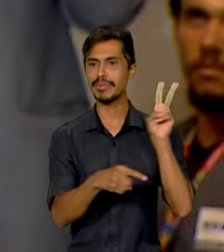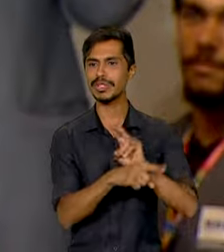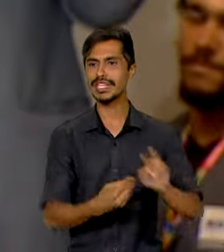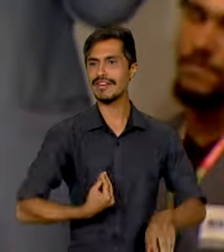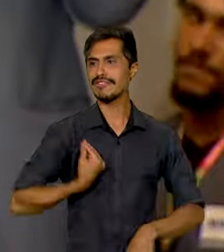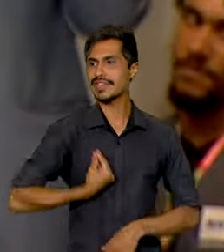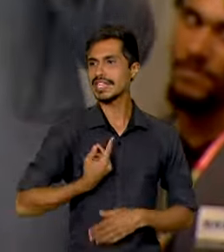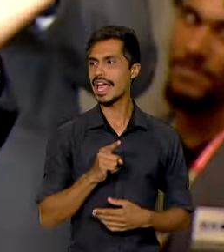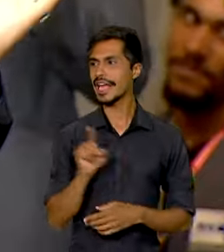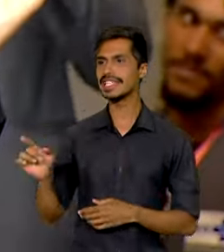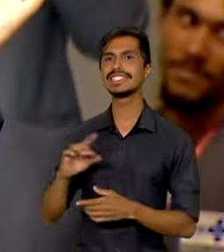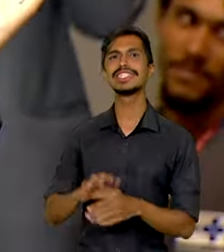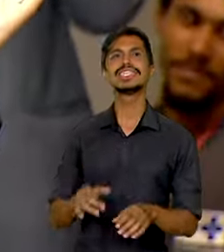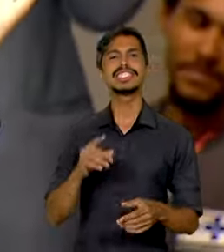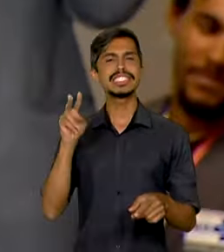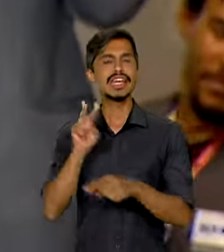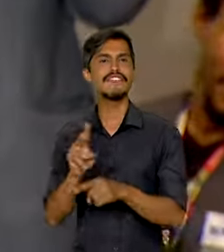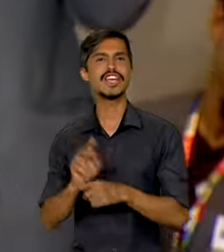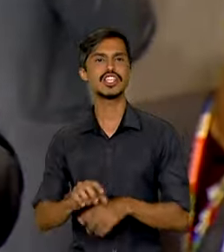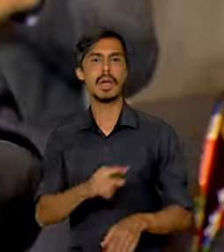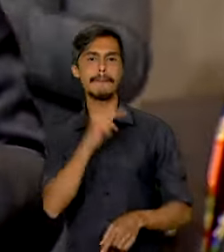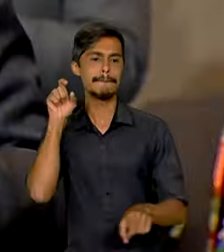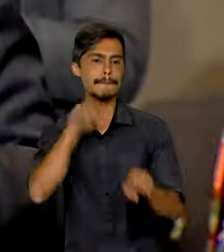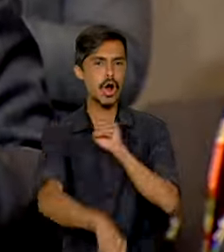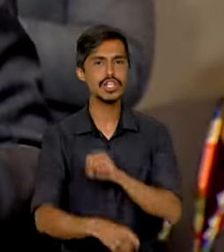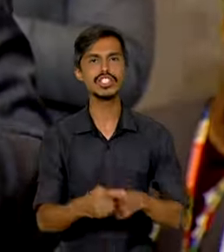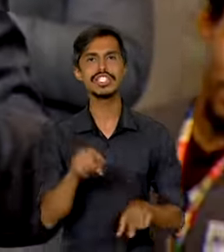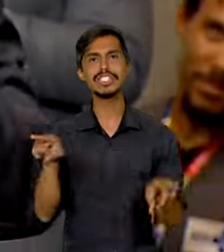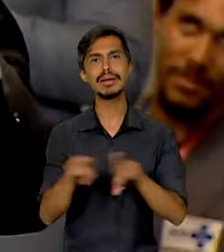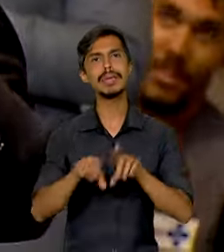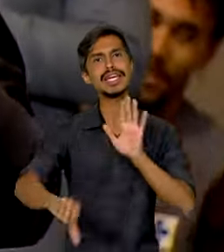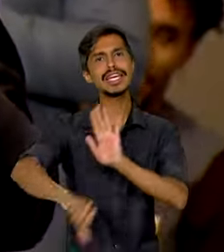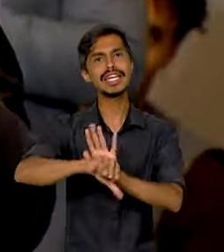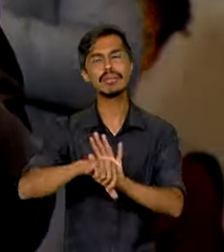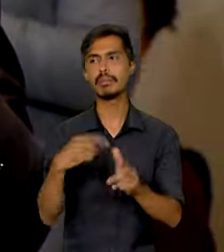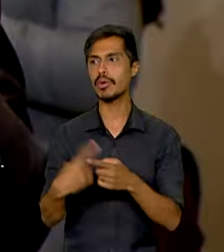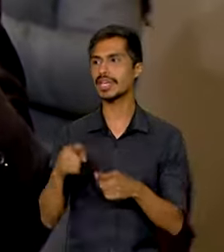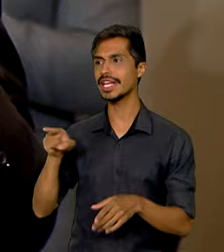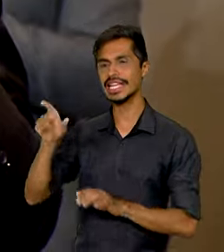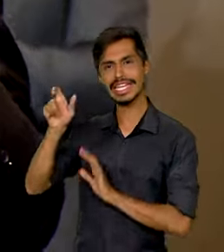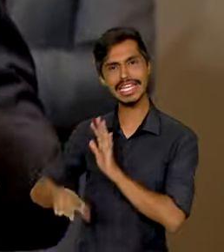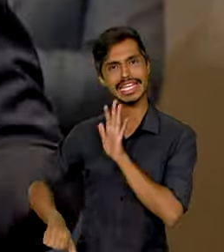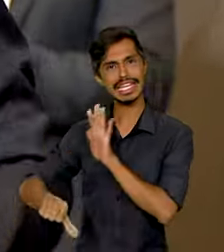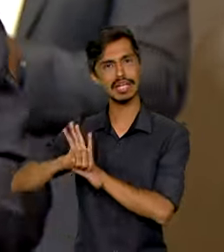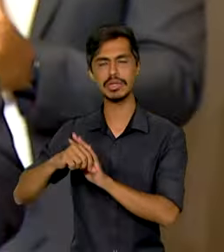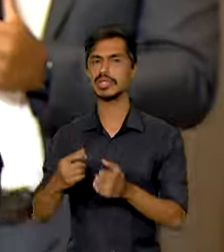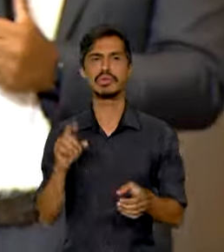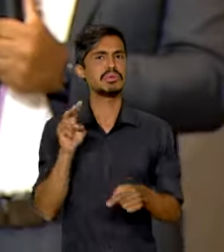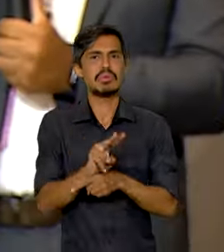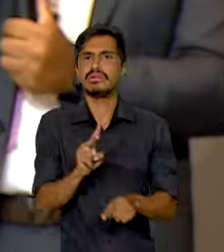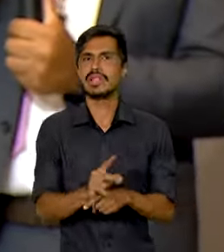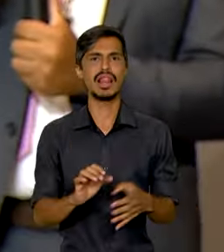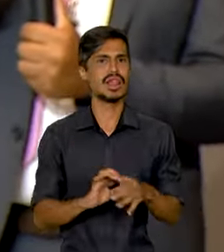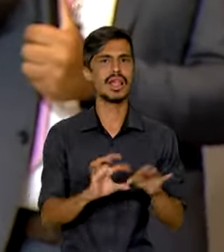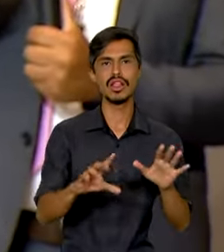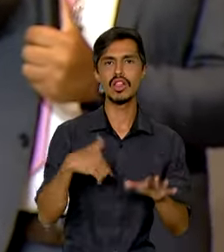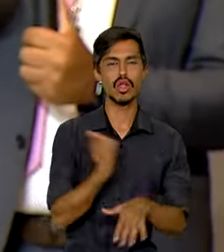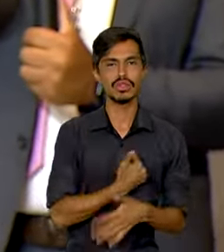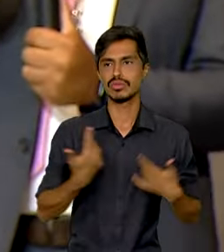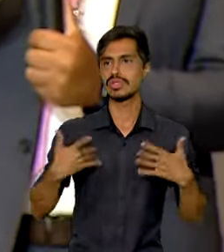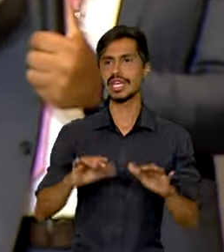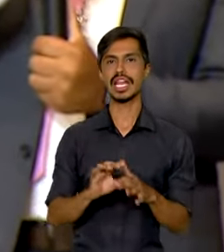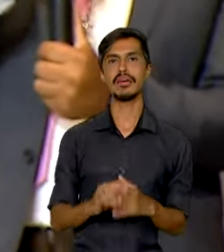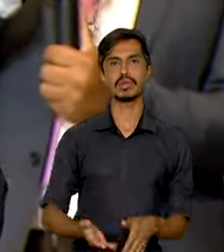eles defendem é morte e crime. E quem é criminoso não defende a liberdade. Nós não somos a favor de